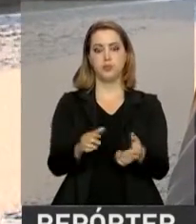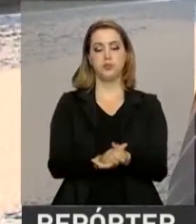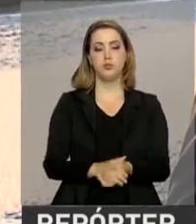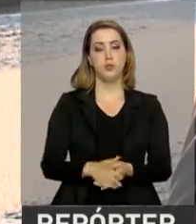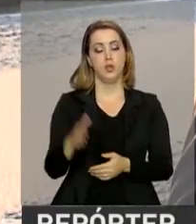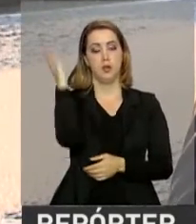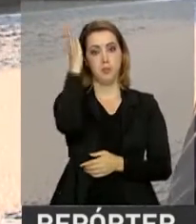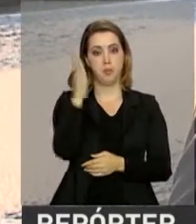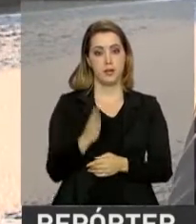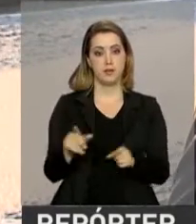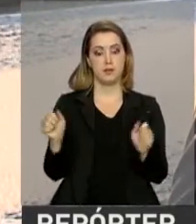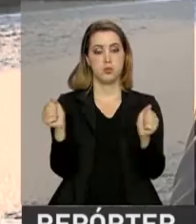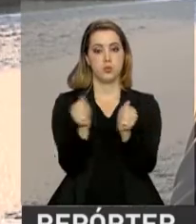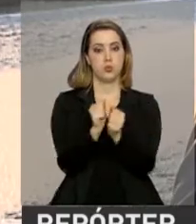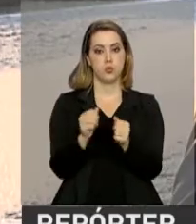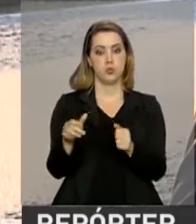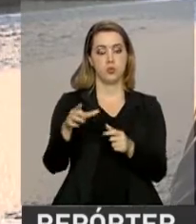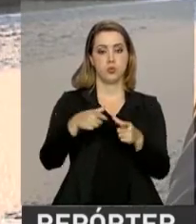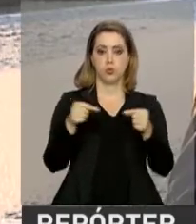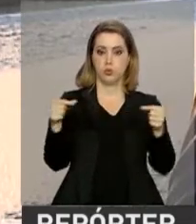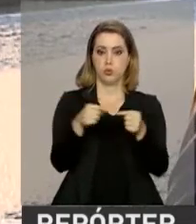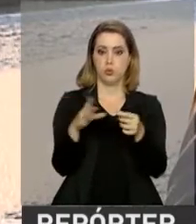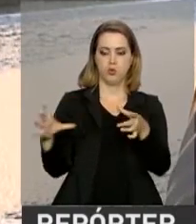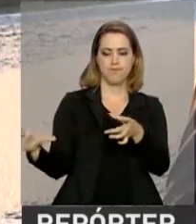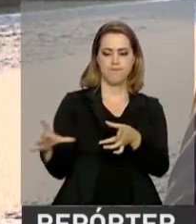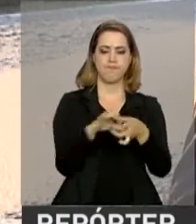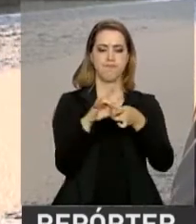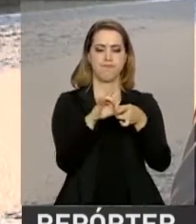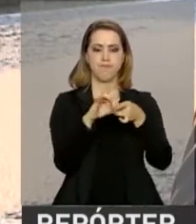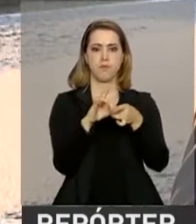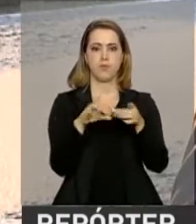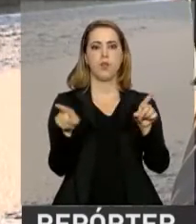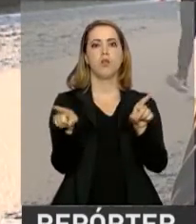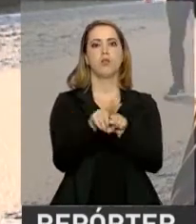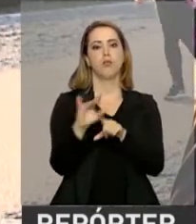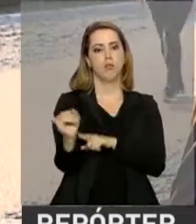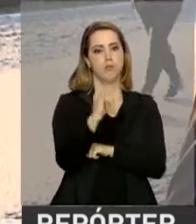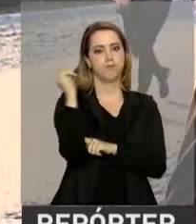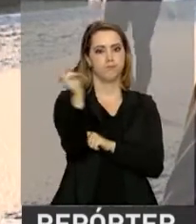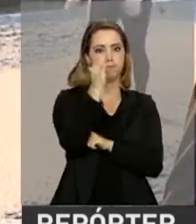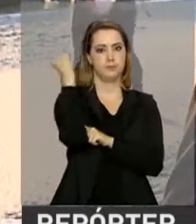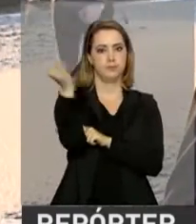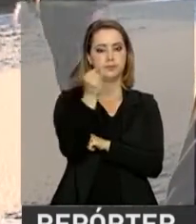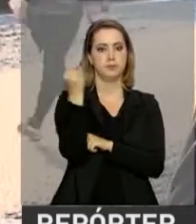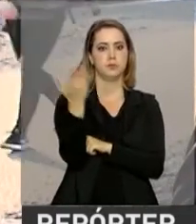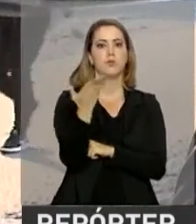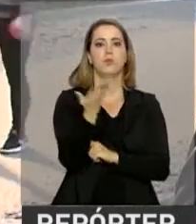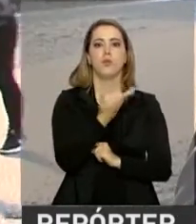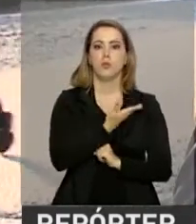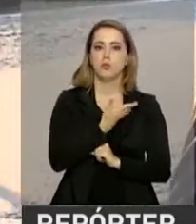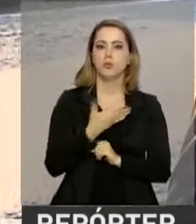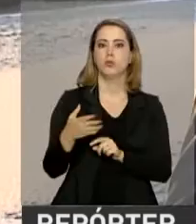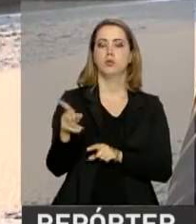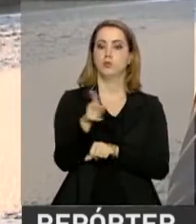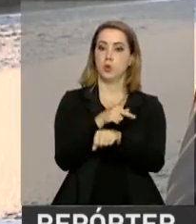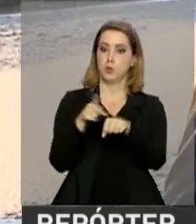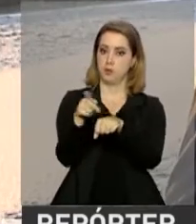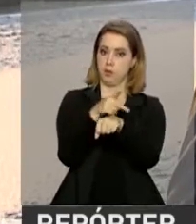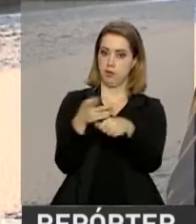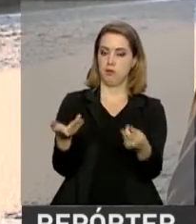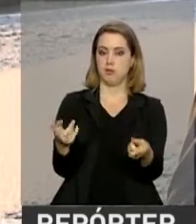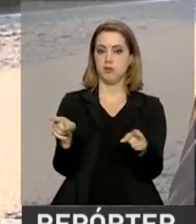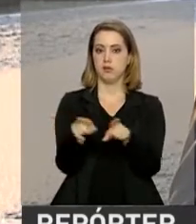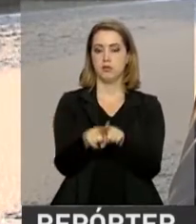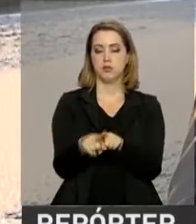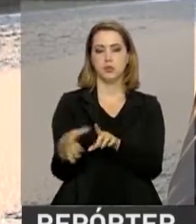brasil e japão têm fortes vínculos humanos e ligações importantes do ponto de vista diplomático os dois países